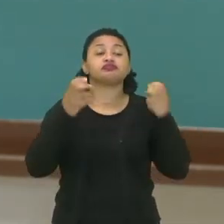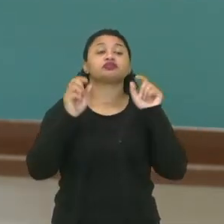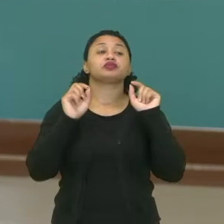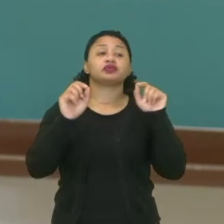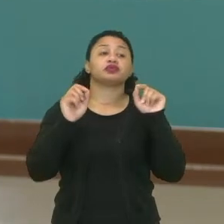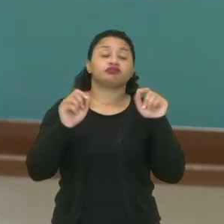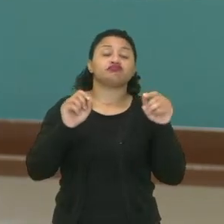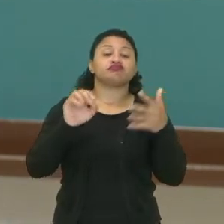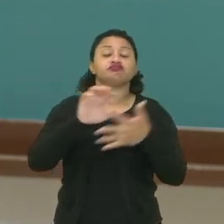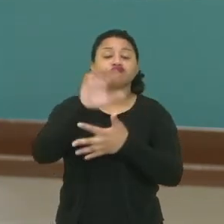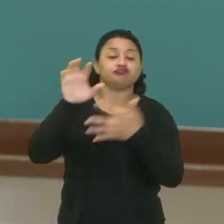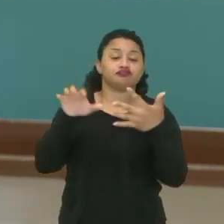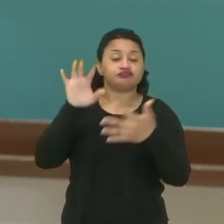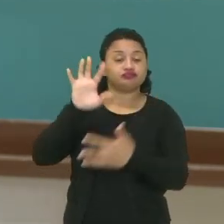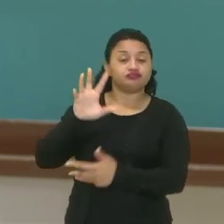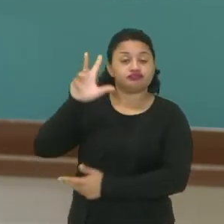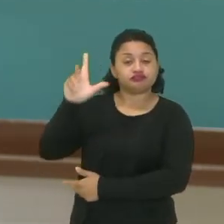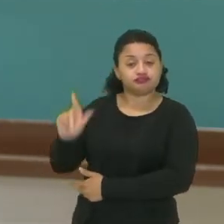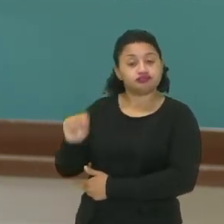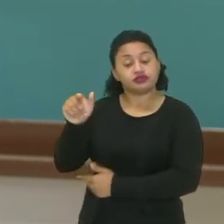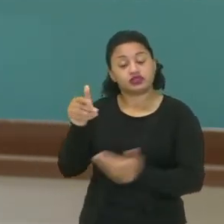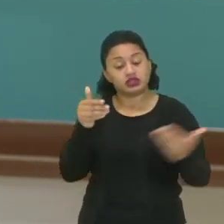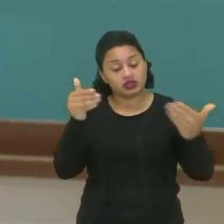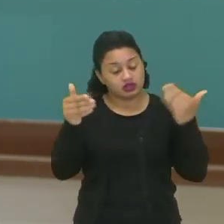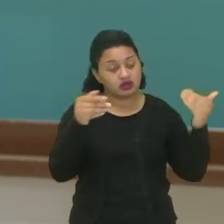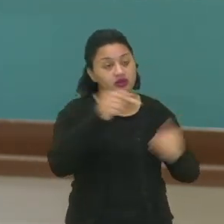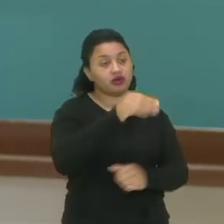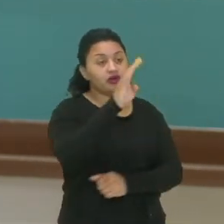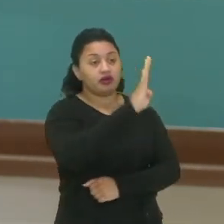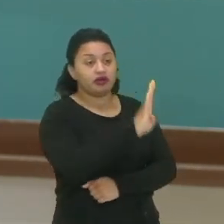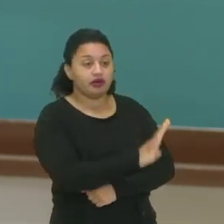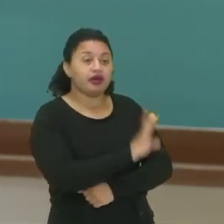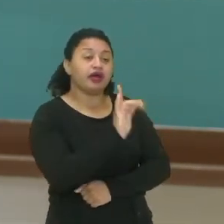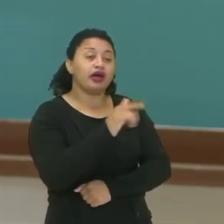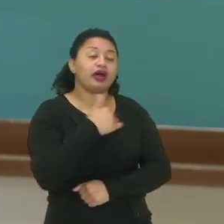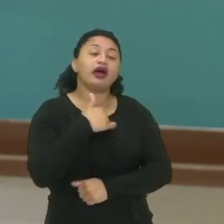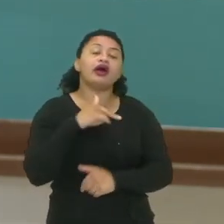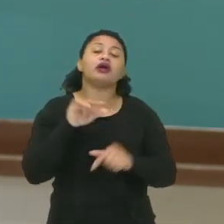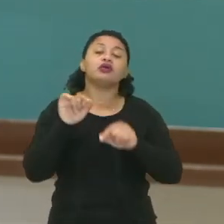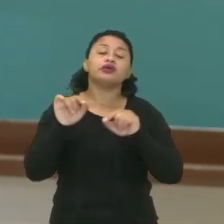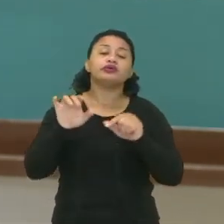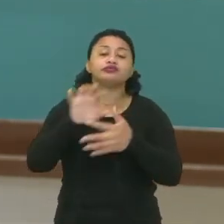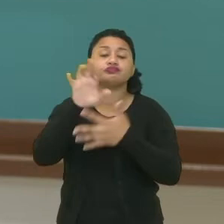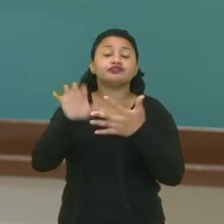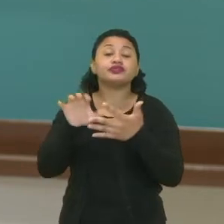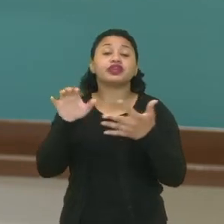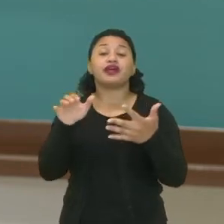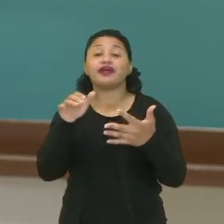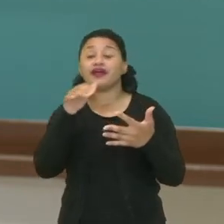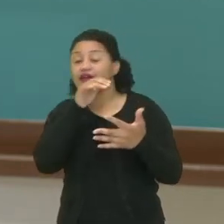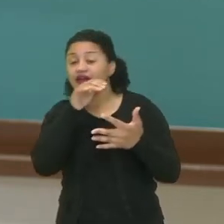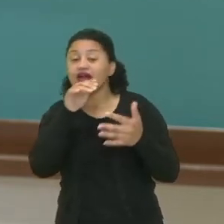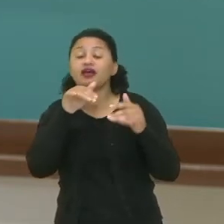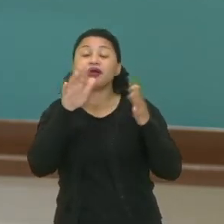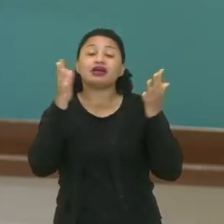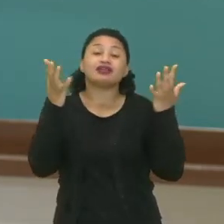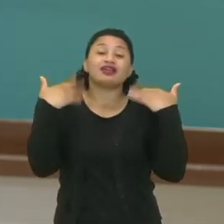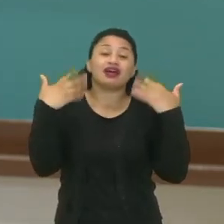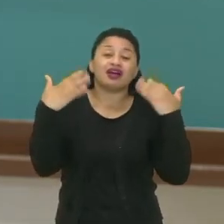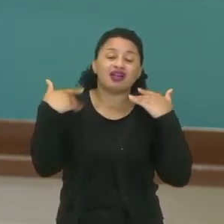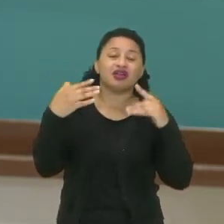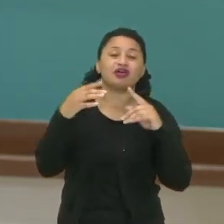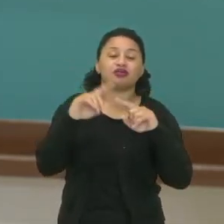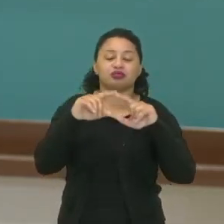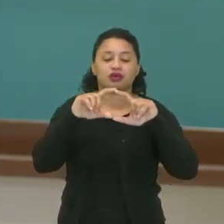continente africano, no primeiro momento, comparando com o Brasil, é um continente no geral quente, porque está entre o Trópico